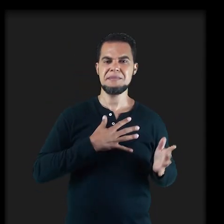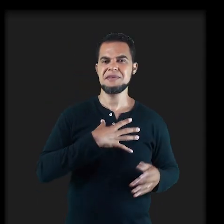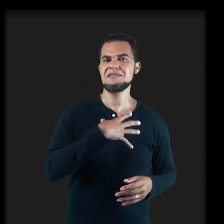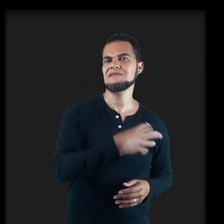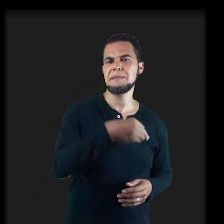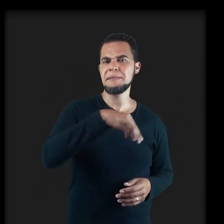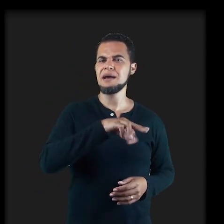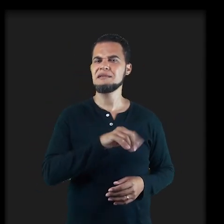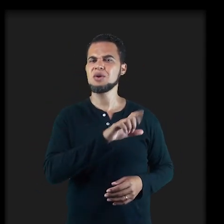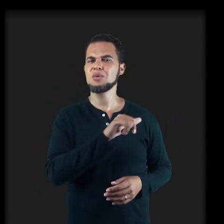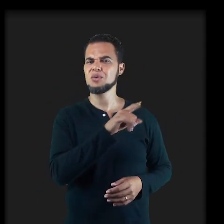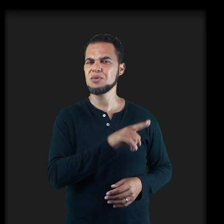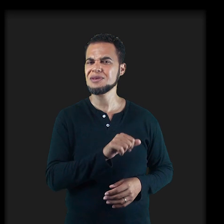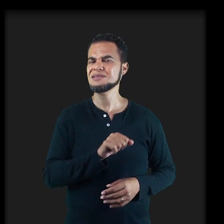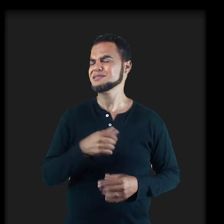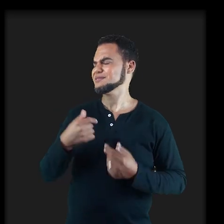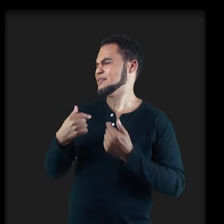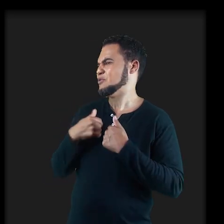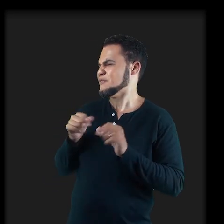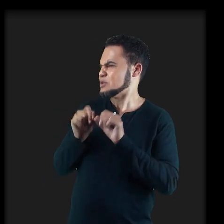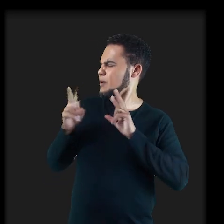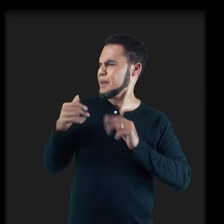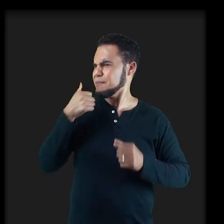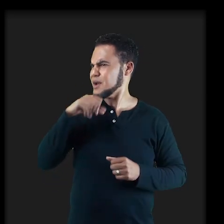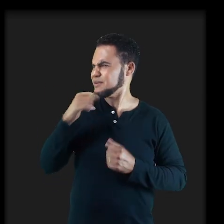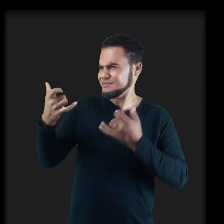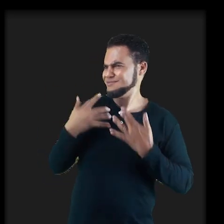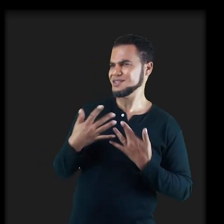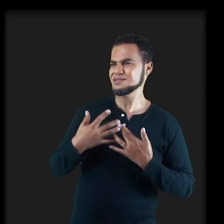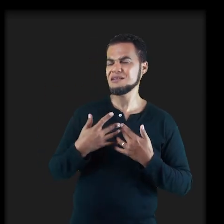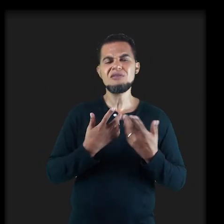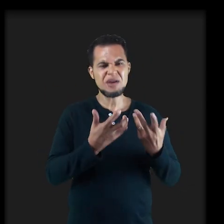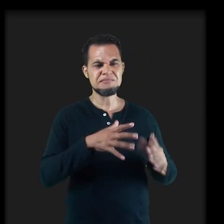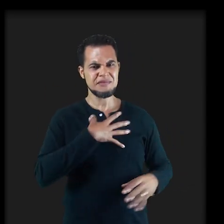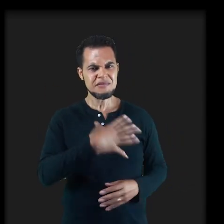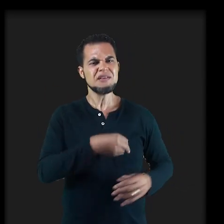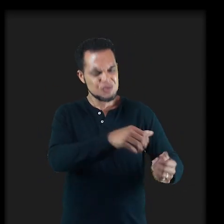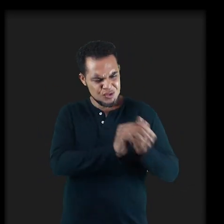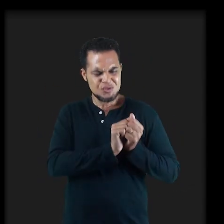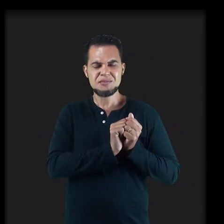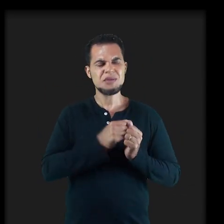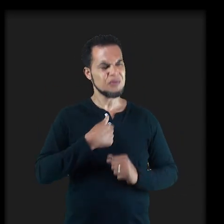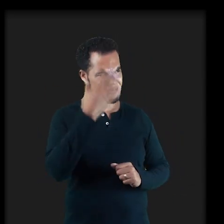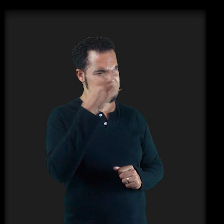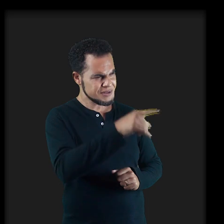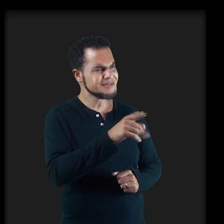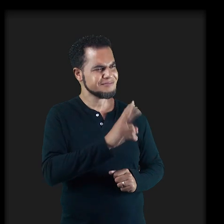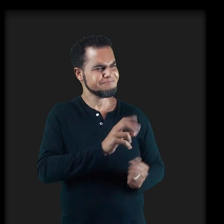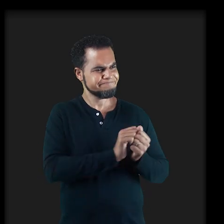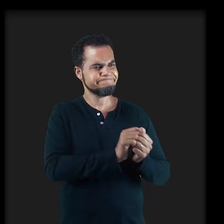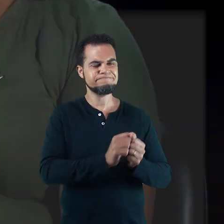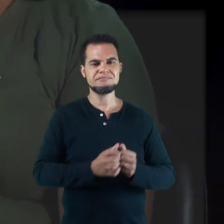Nem se a Mas Maria tu Luísa vai ser essa fosse mãe. muito apegada com a Tu não vai senhora, ser, eu não. nunca Tu deixaria já é, ninguém. né? Eu queria minha filha perto de mim. Entendeu?